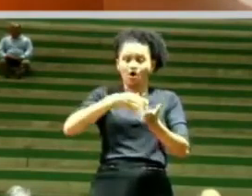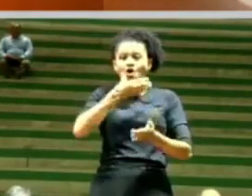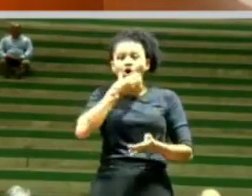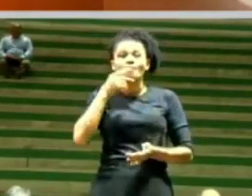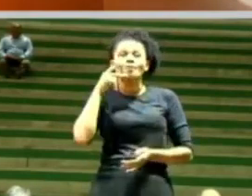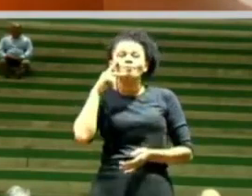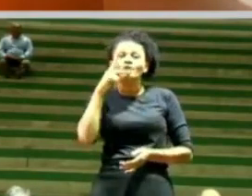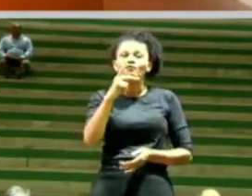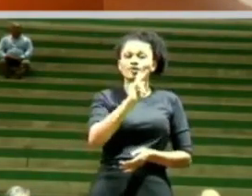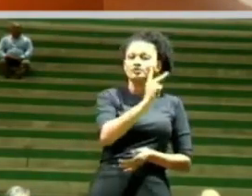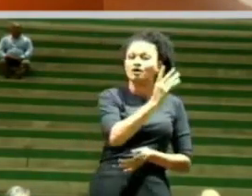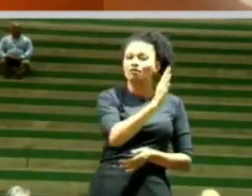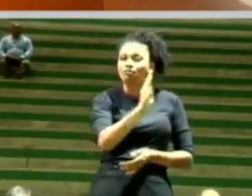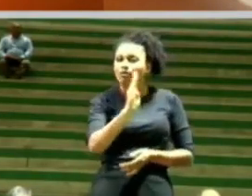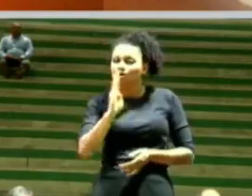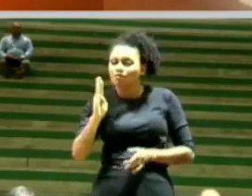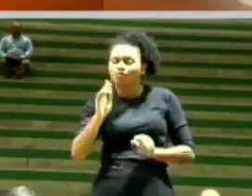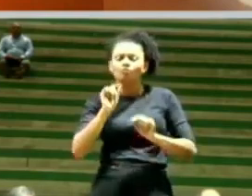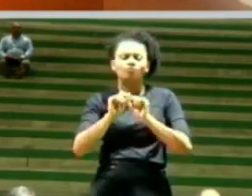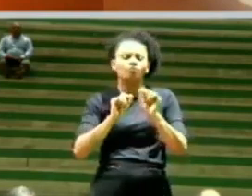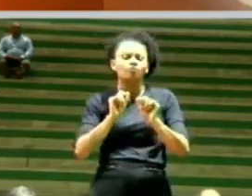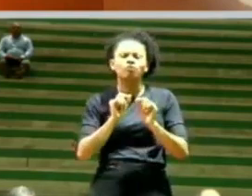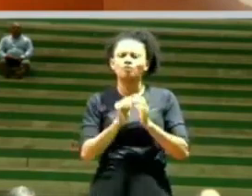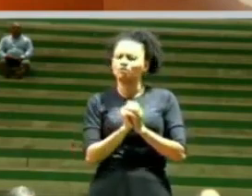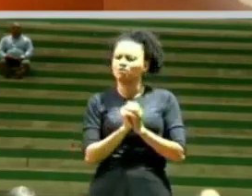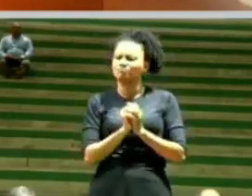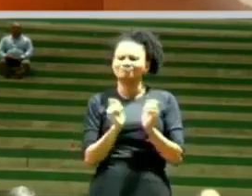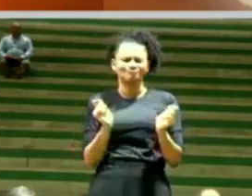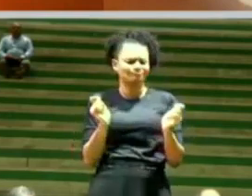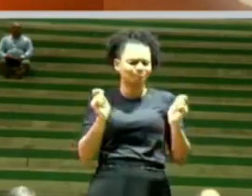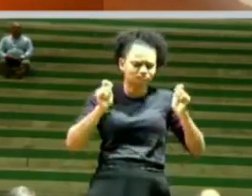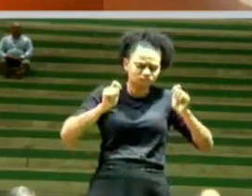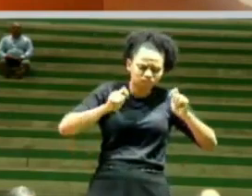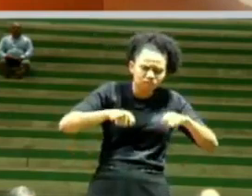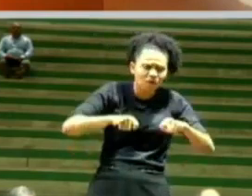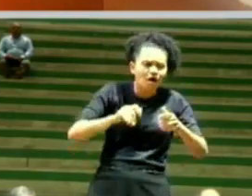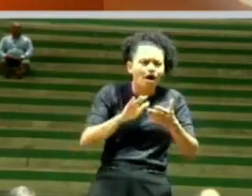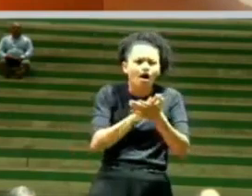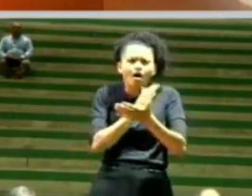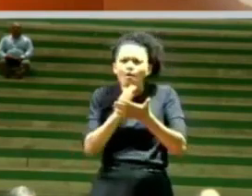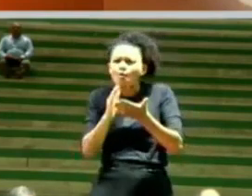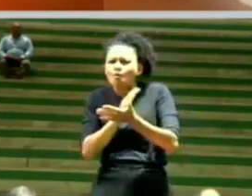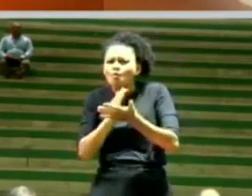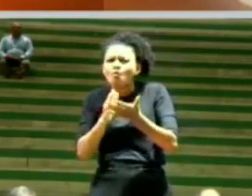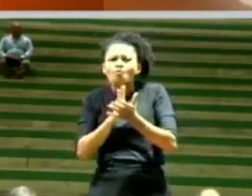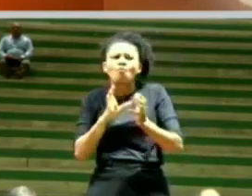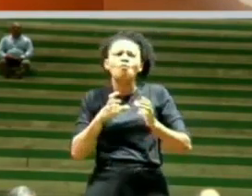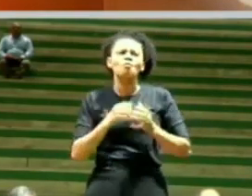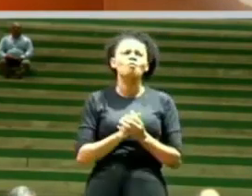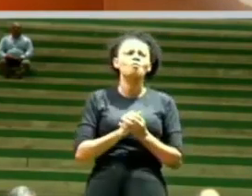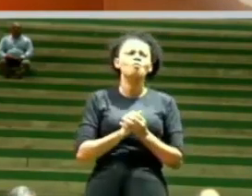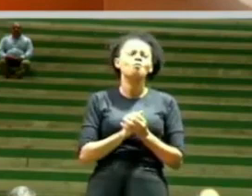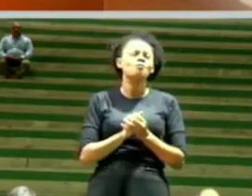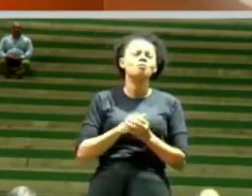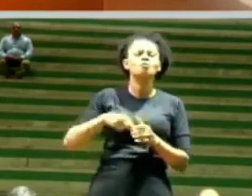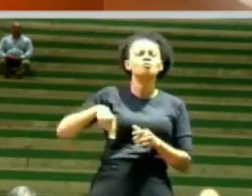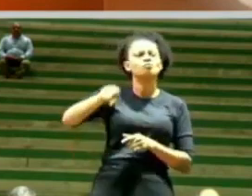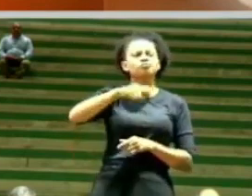profeta Abacuque, é possível que alguns irmãos aqui já